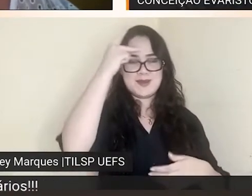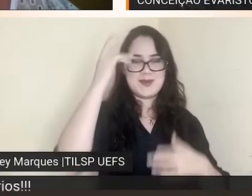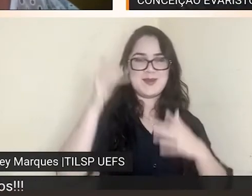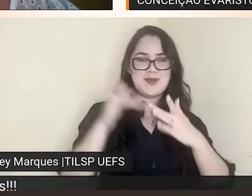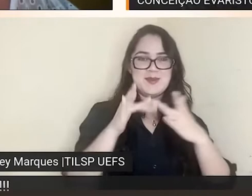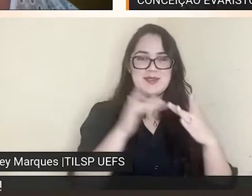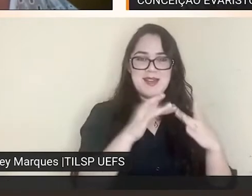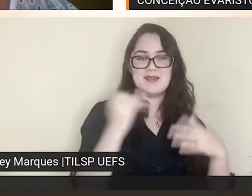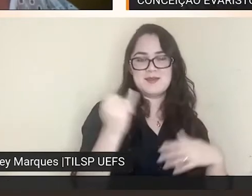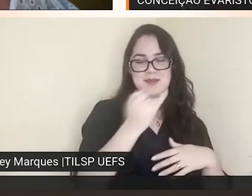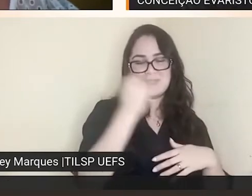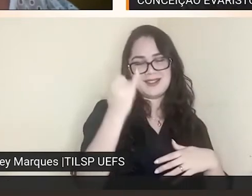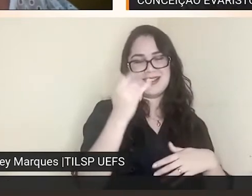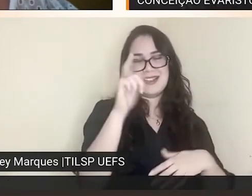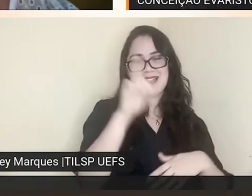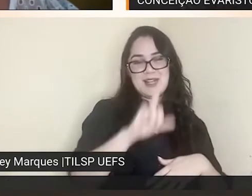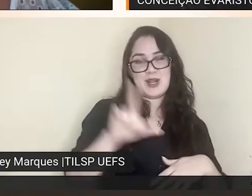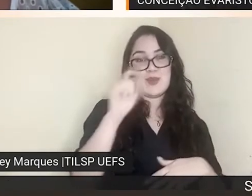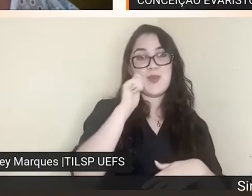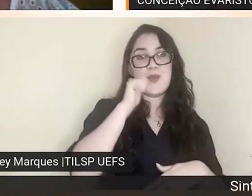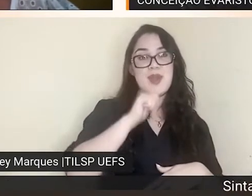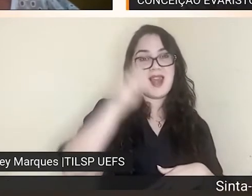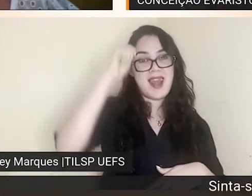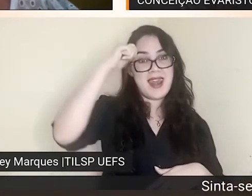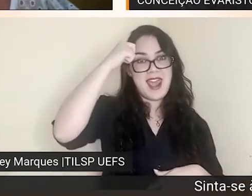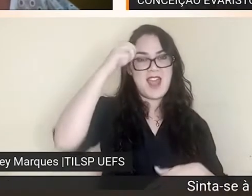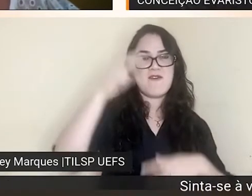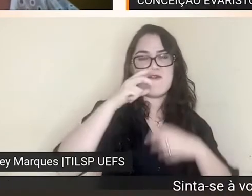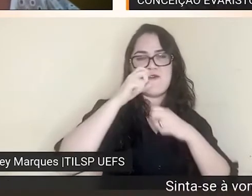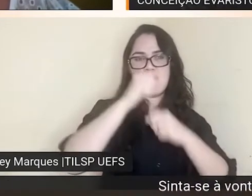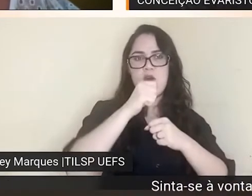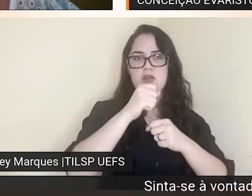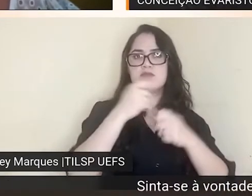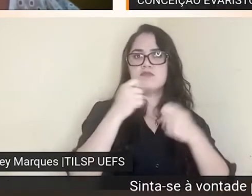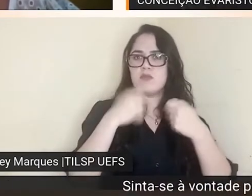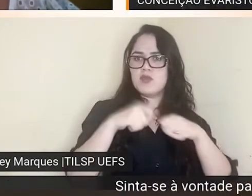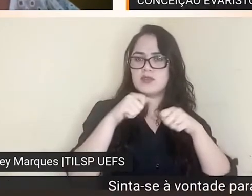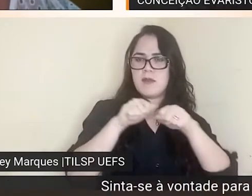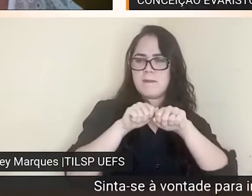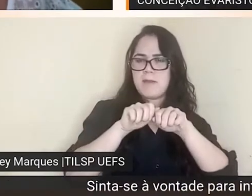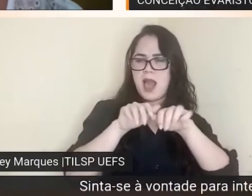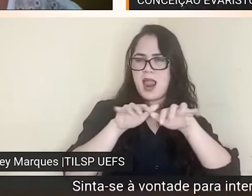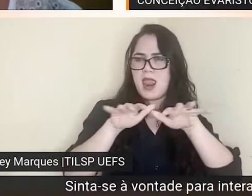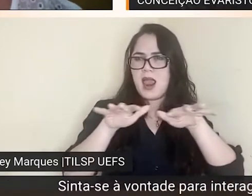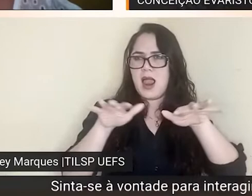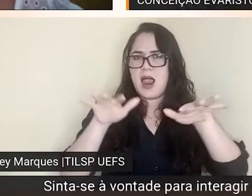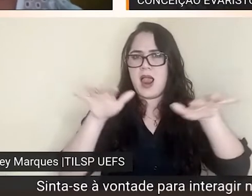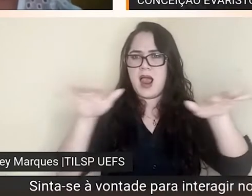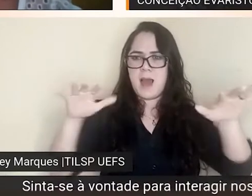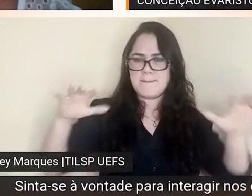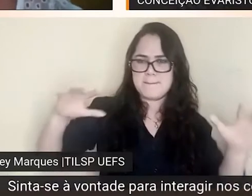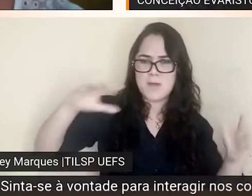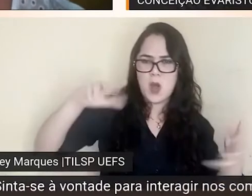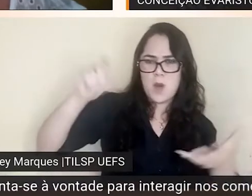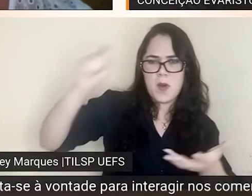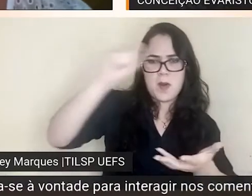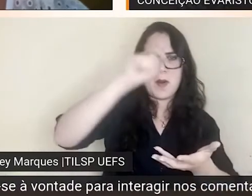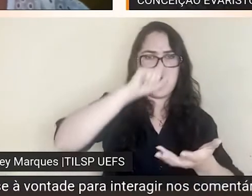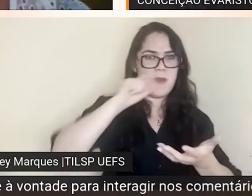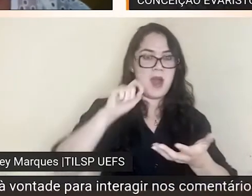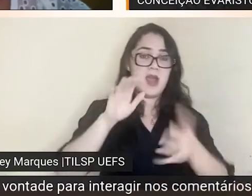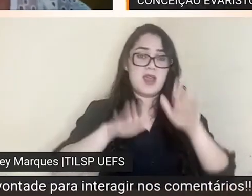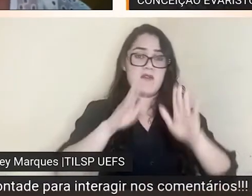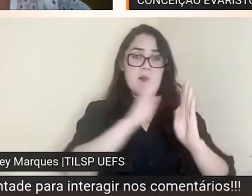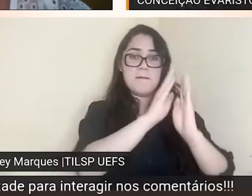mulheres negras, mulheres fortes, mulheres sensíveis, cheguem a tantos outros cantos que a biblioteca, muitas